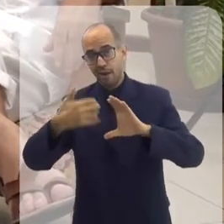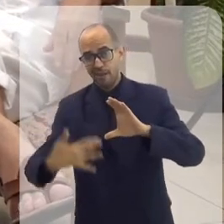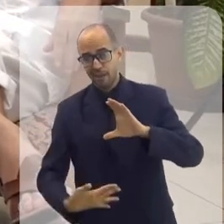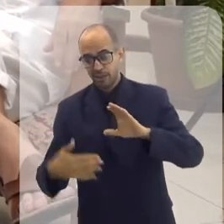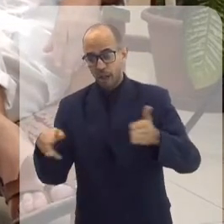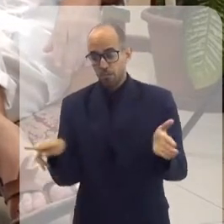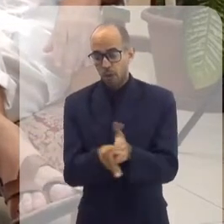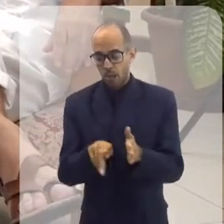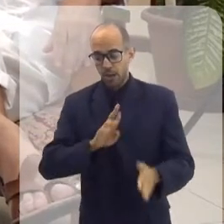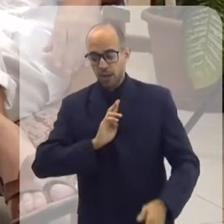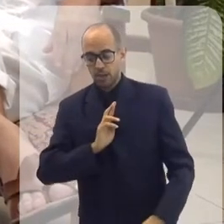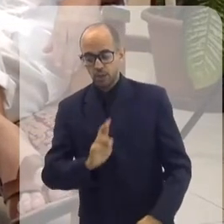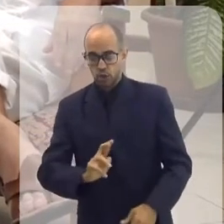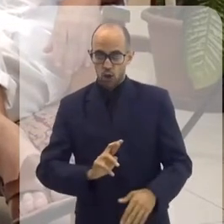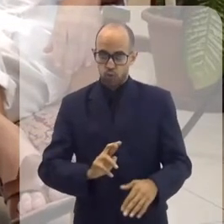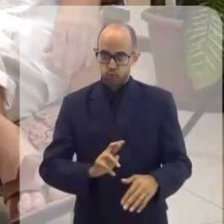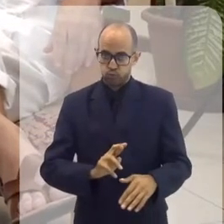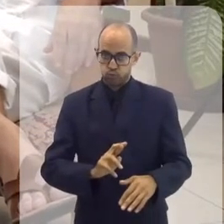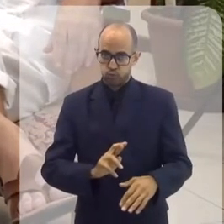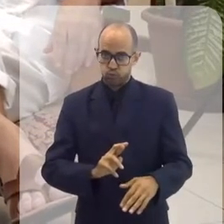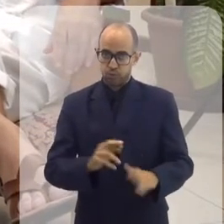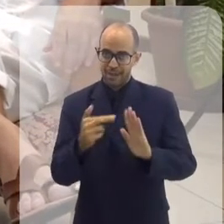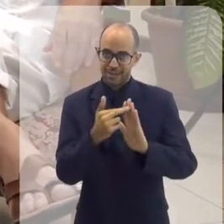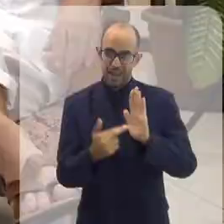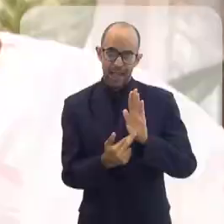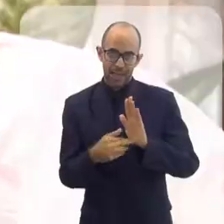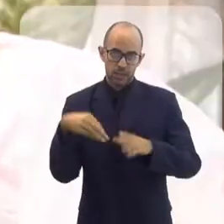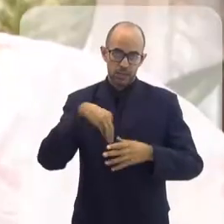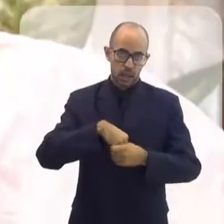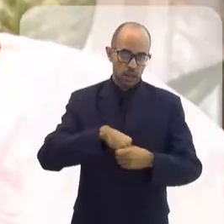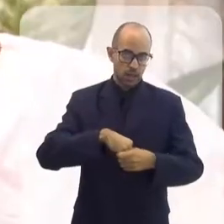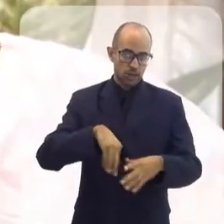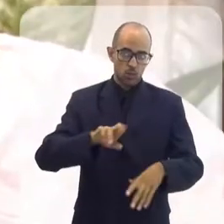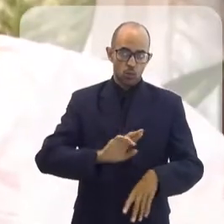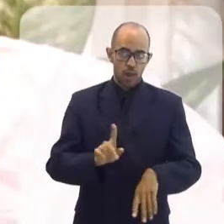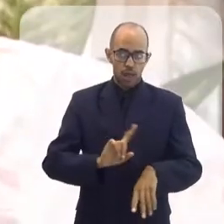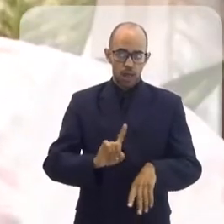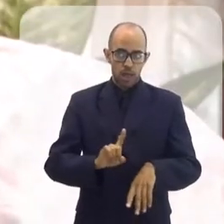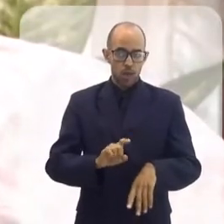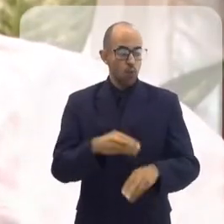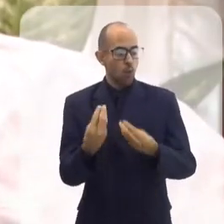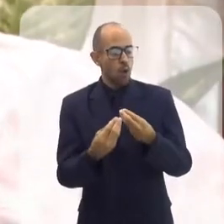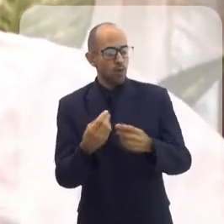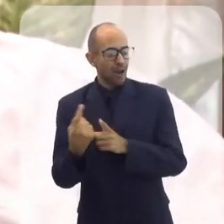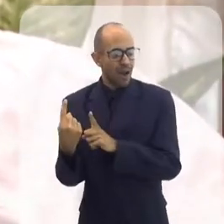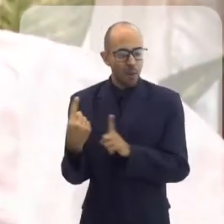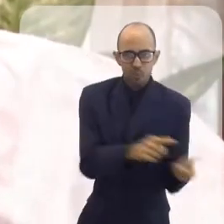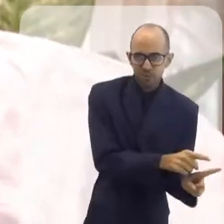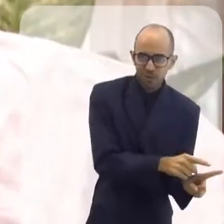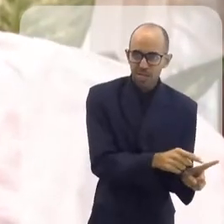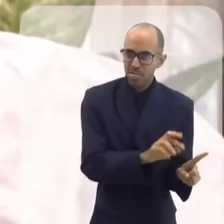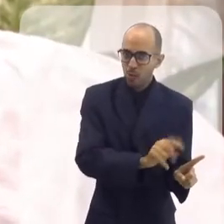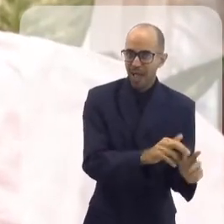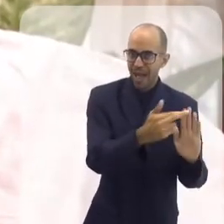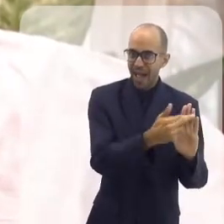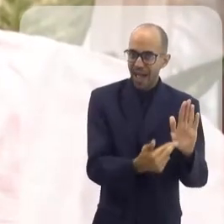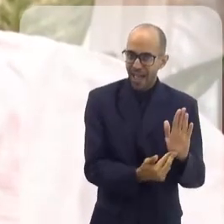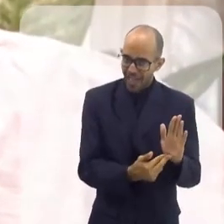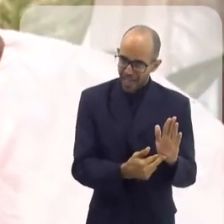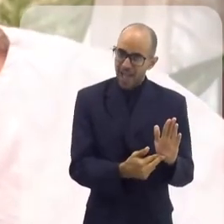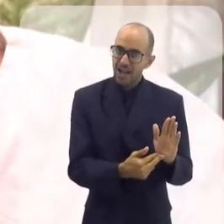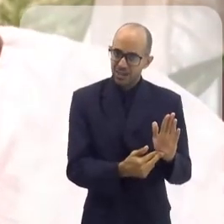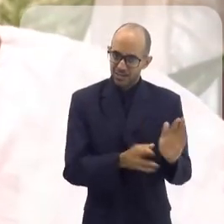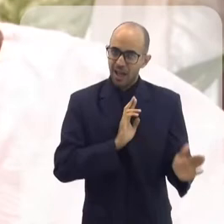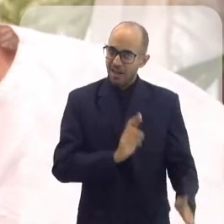dogmáticos das religiões é o que está sendo atacado não é como a religião penso como religioso prática